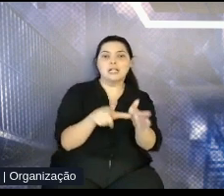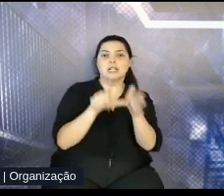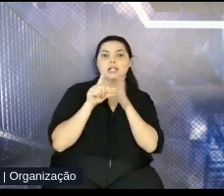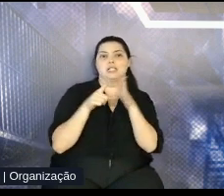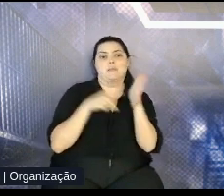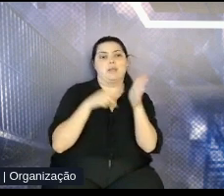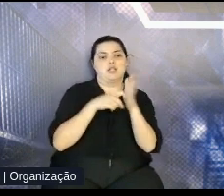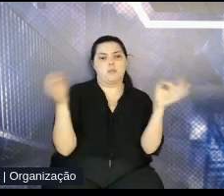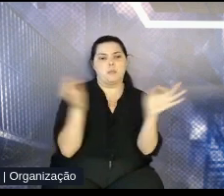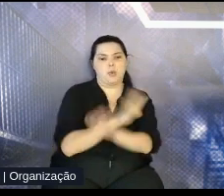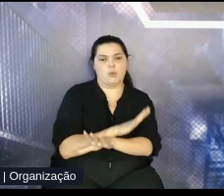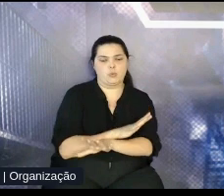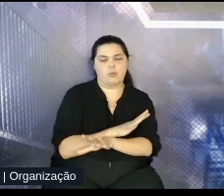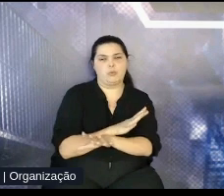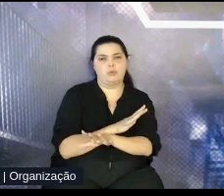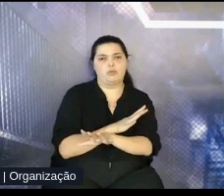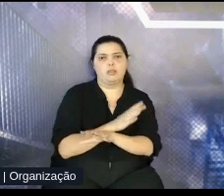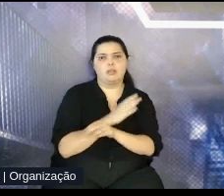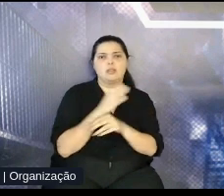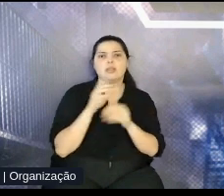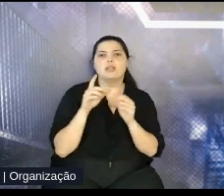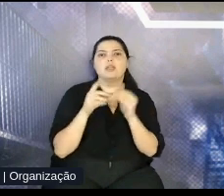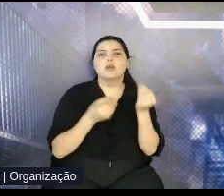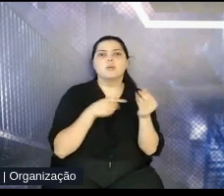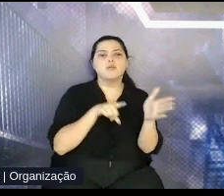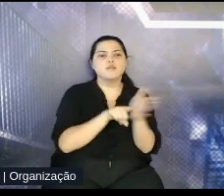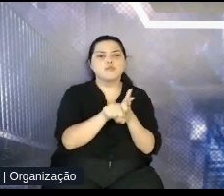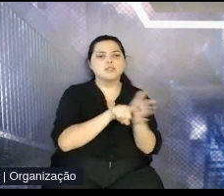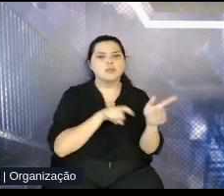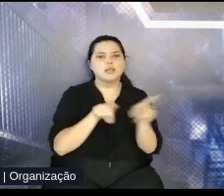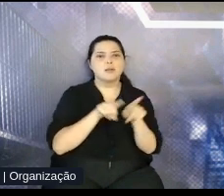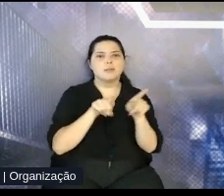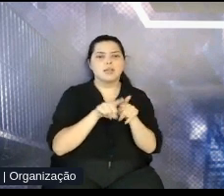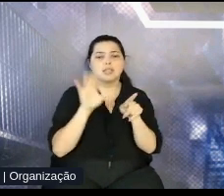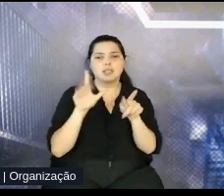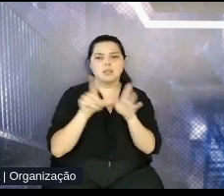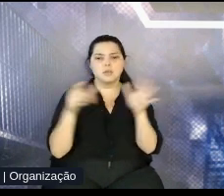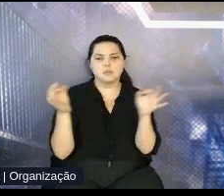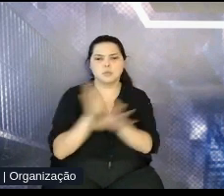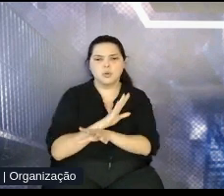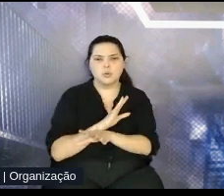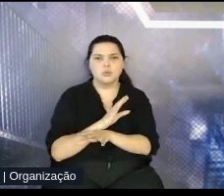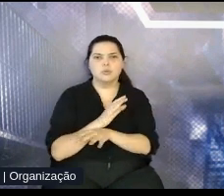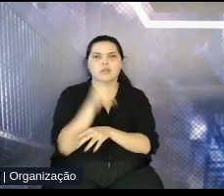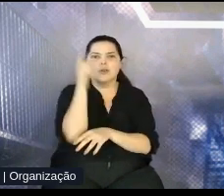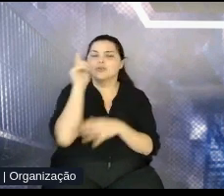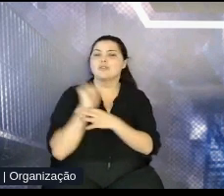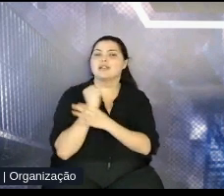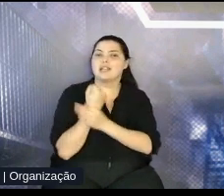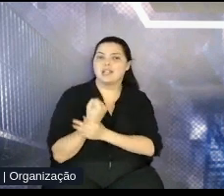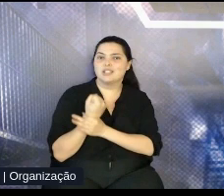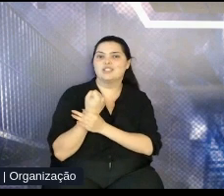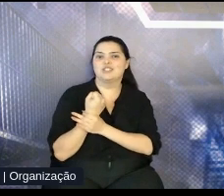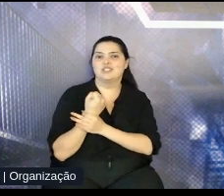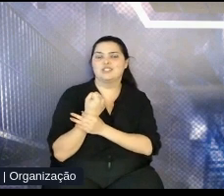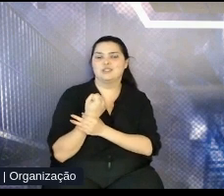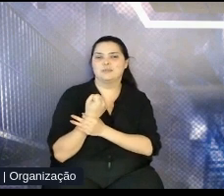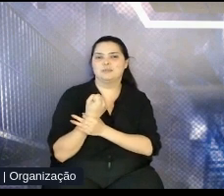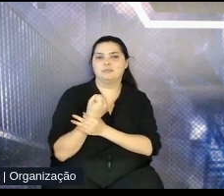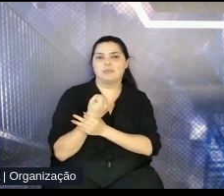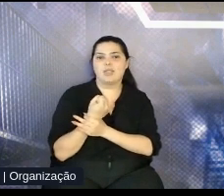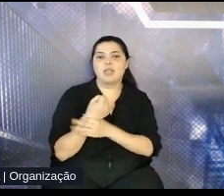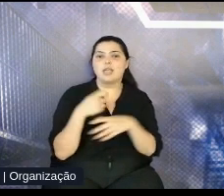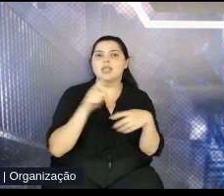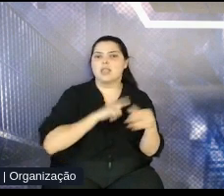aplicação estar pronta e para funcionalidades de quando essa aplicação estiver pronta, eu conseguir garantir esses níveis de